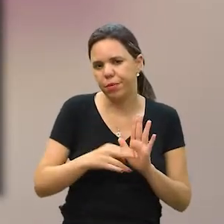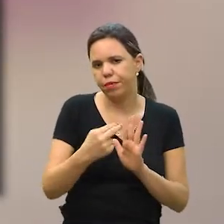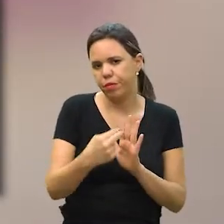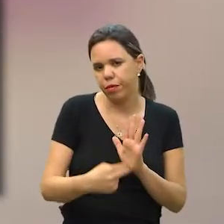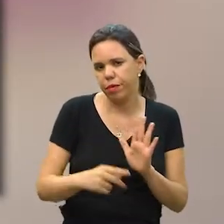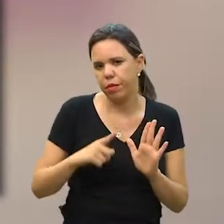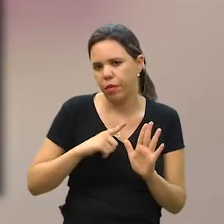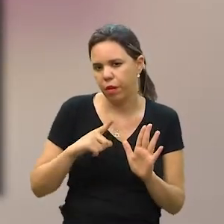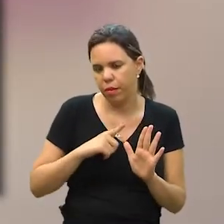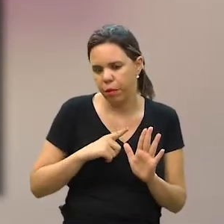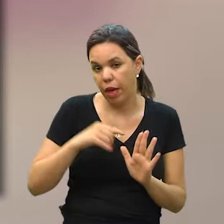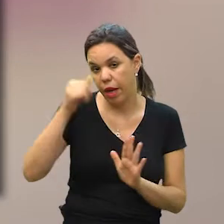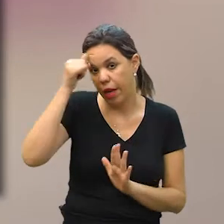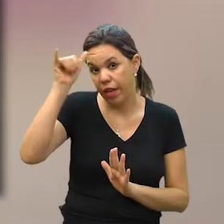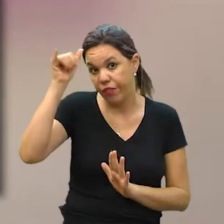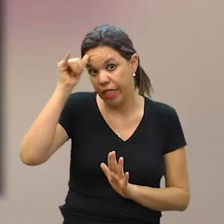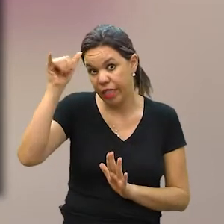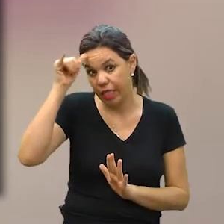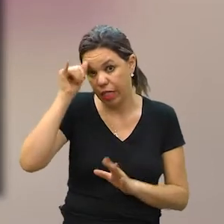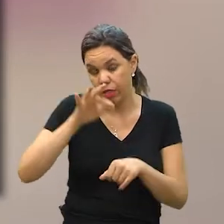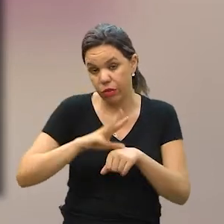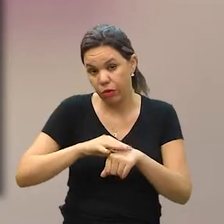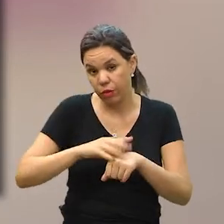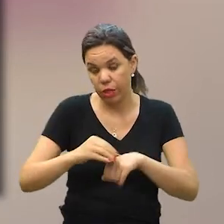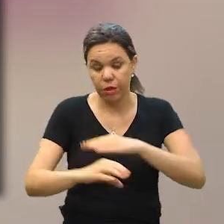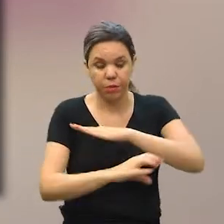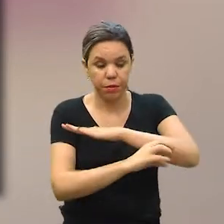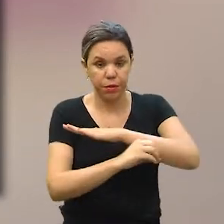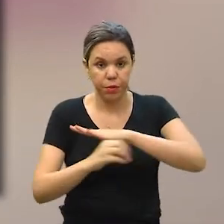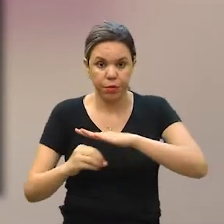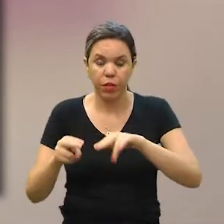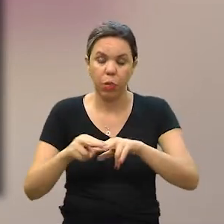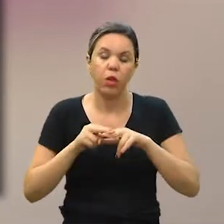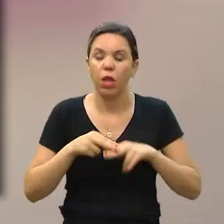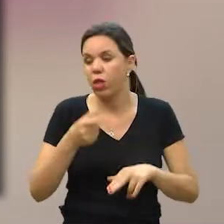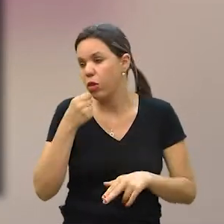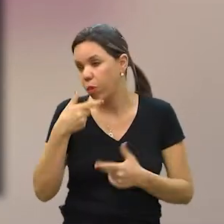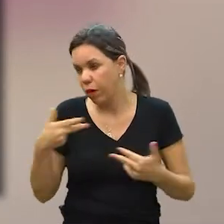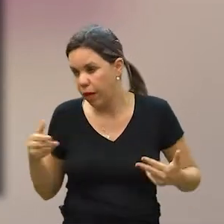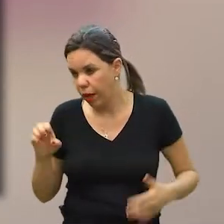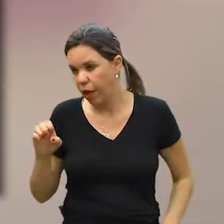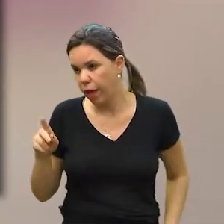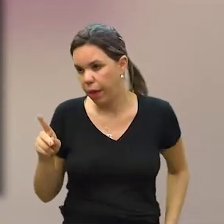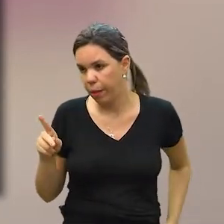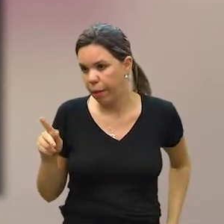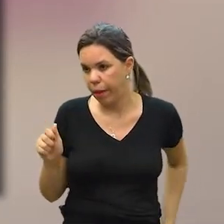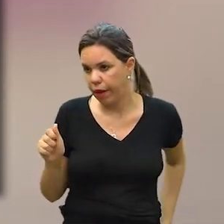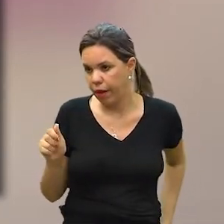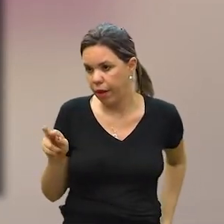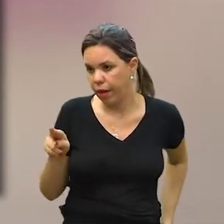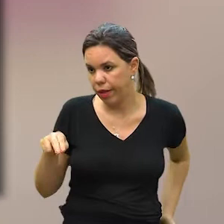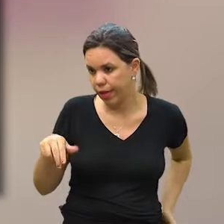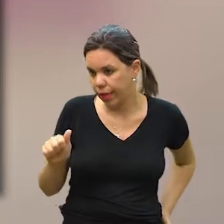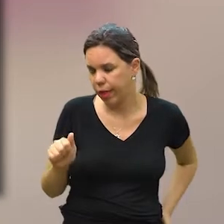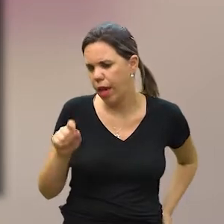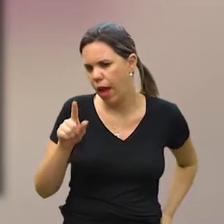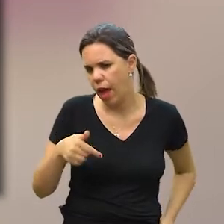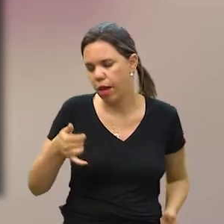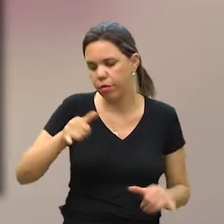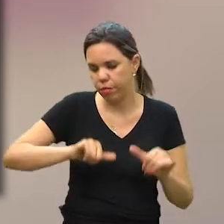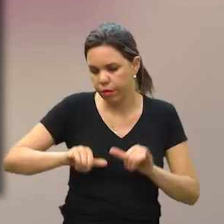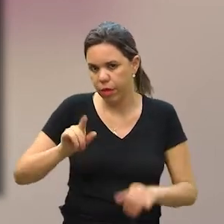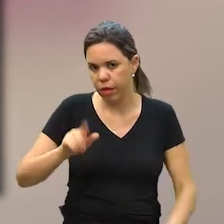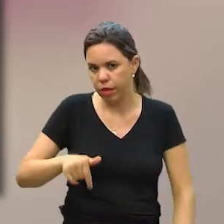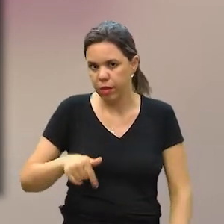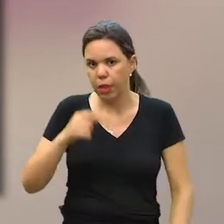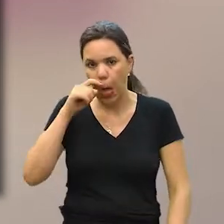a gente chama, então, de uma prevenção da trombose por medicamento. Então, as heparinas, elas são substâncias que,